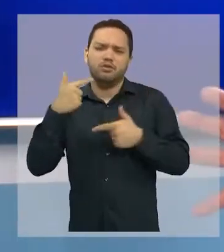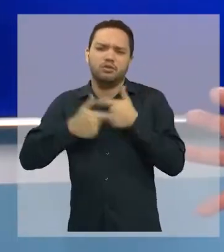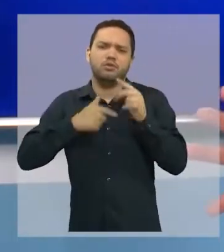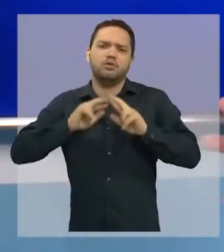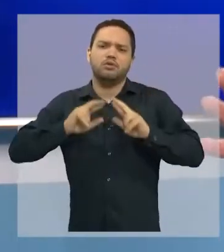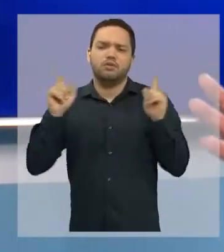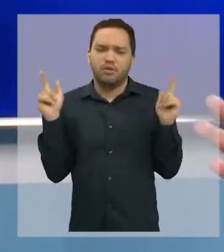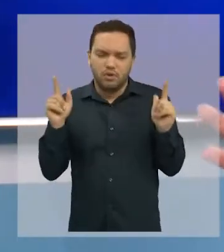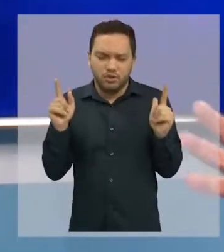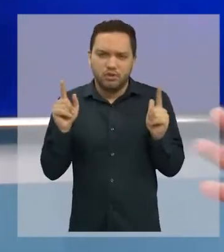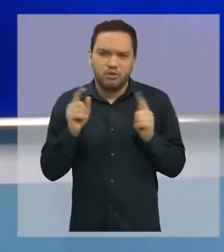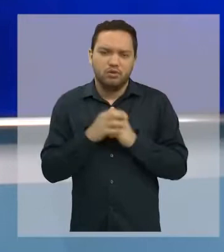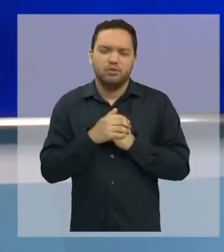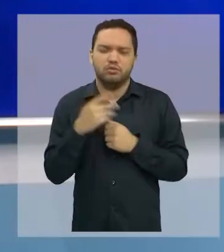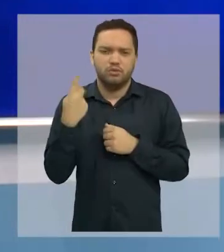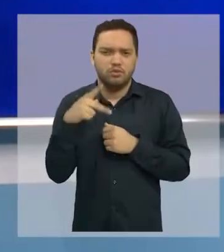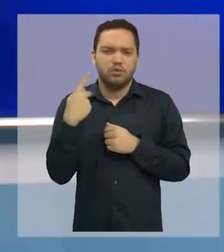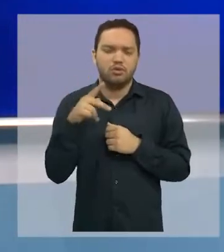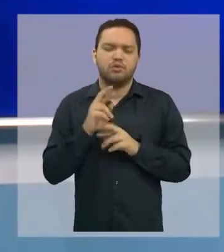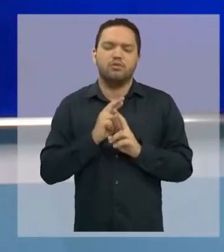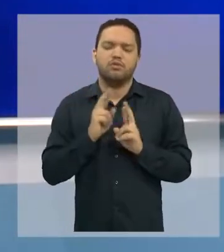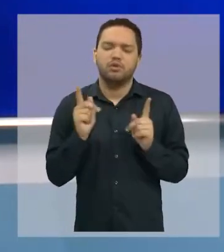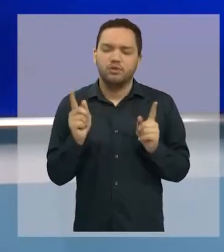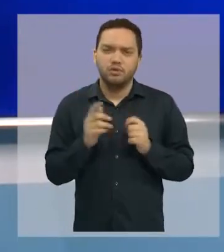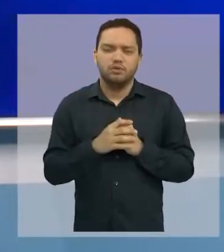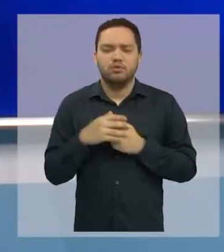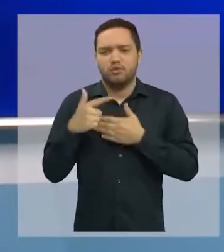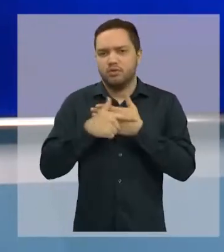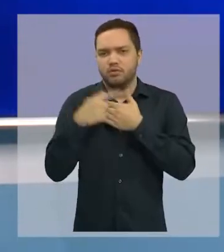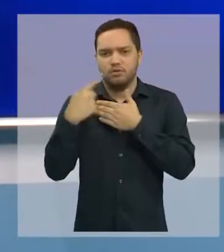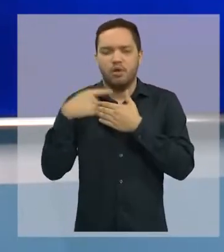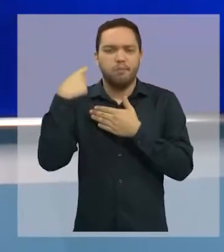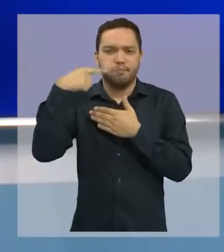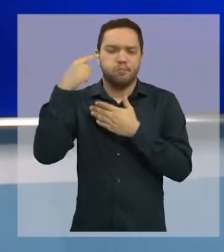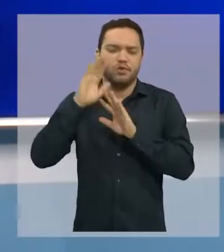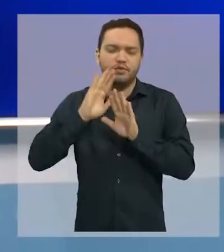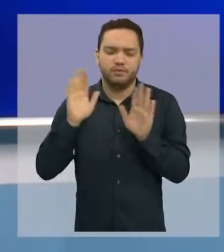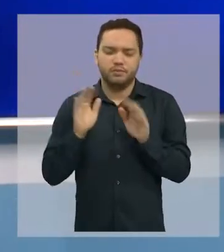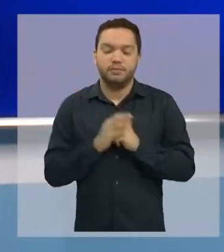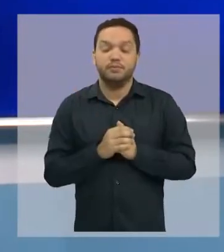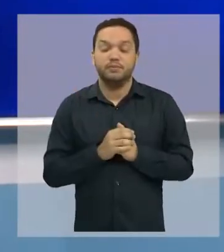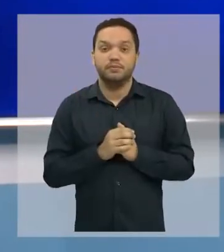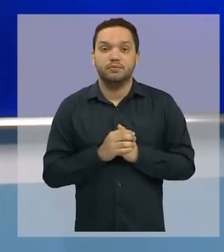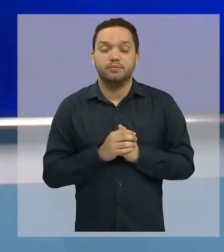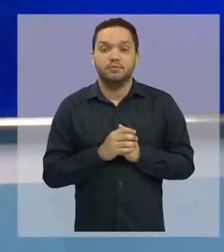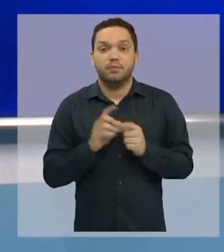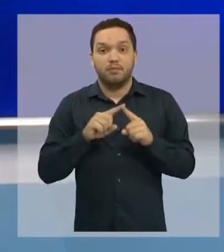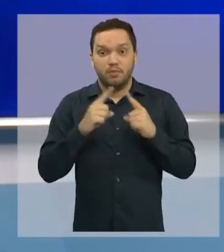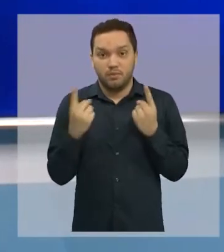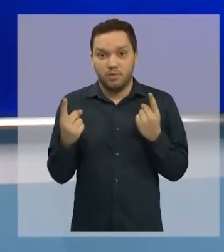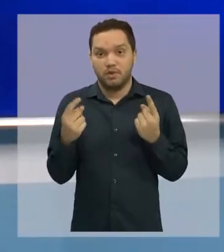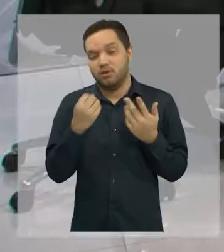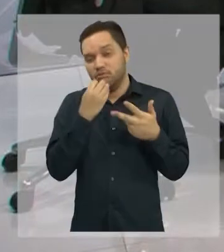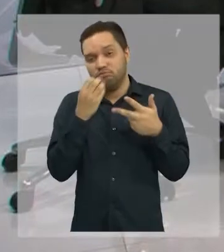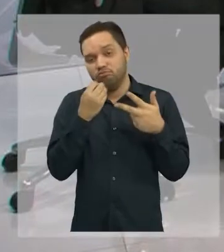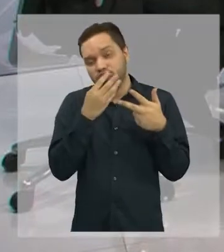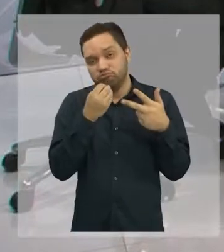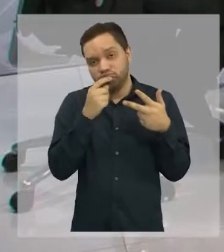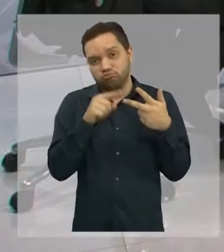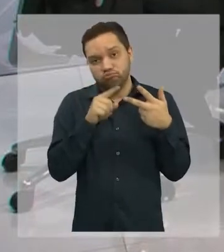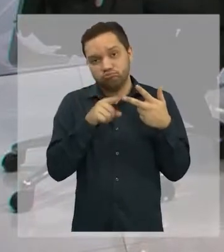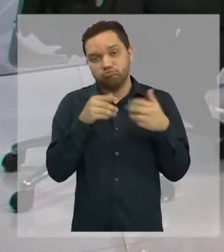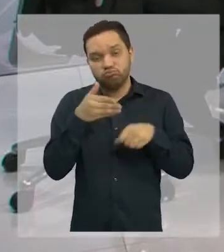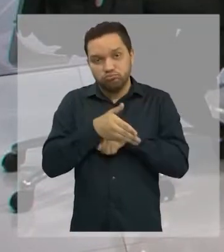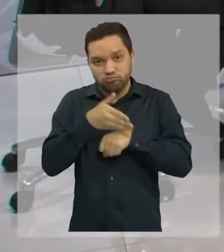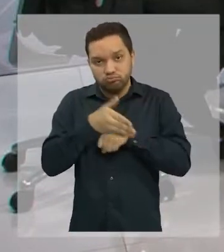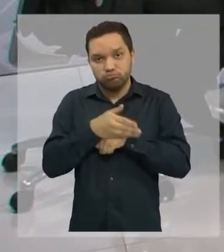diferente, mais hermética, né, pela própria natureza das suas funções. Mas tem também uma participação